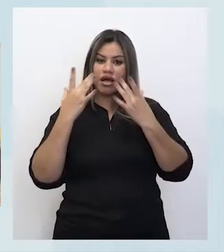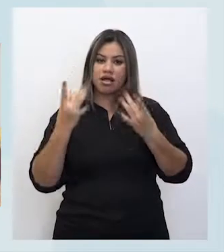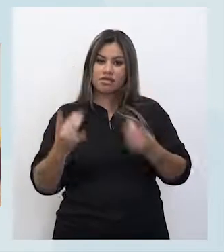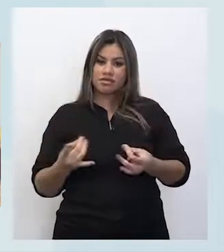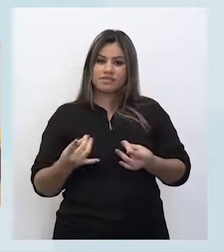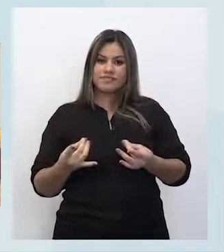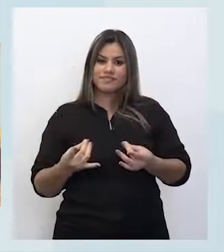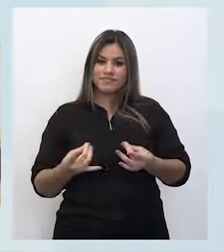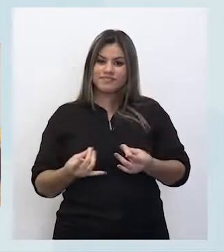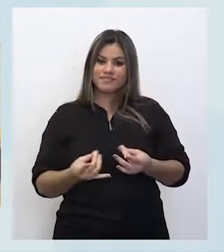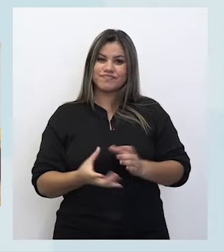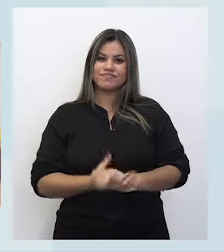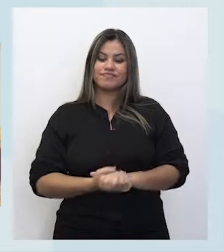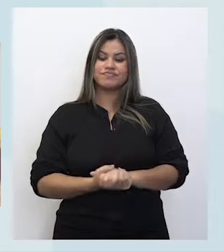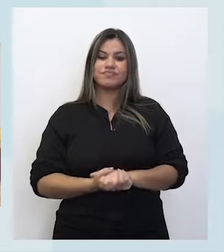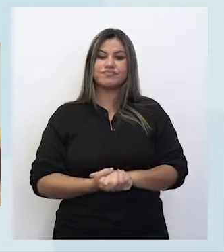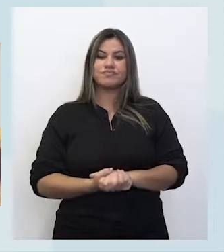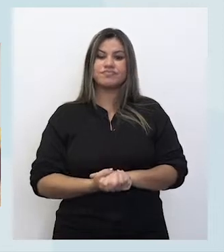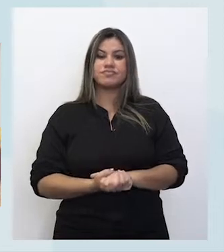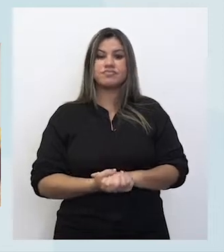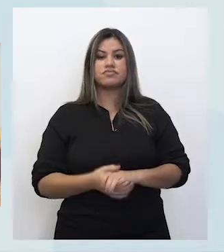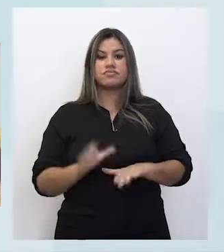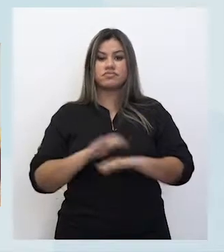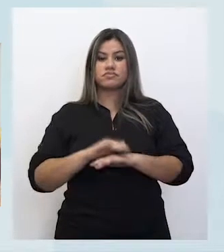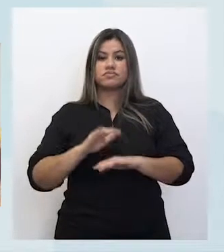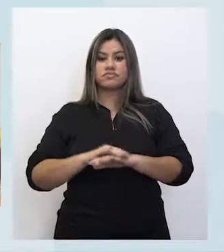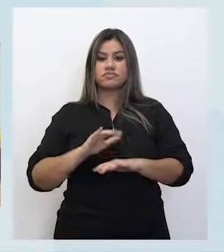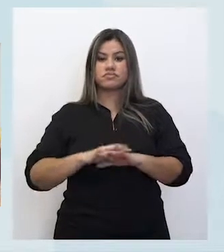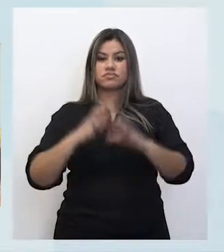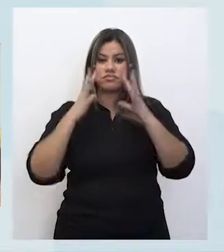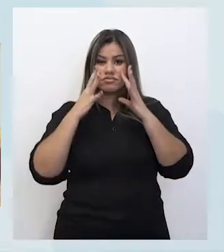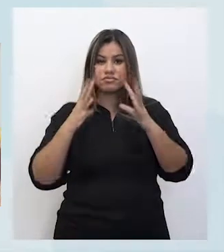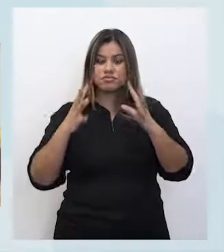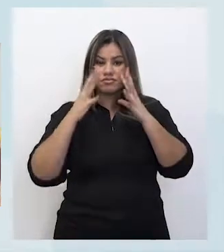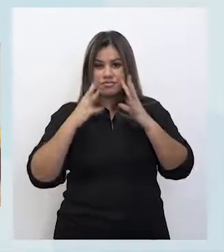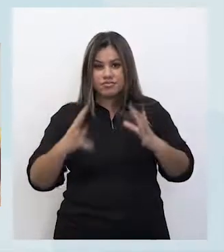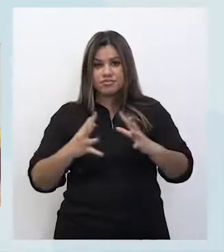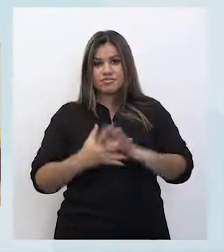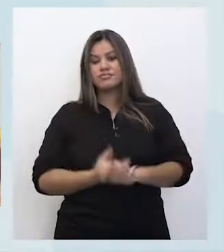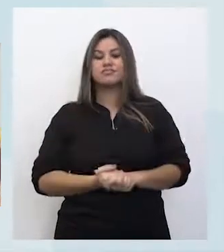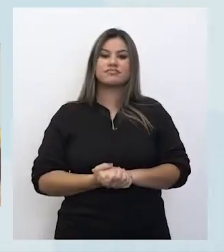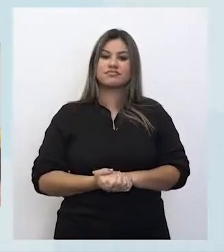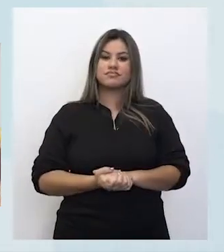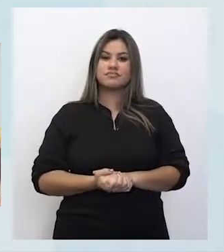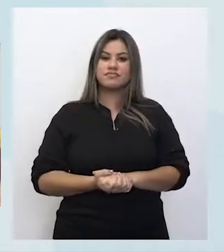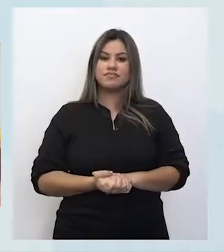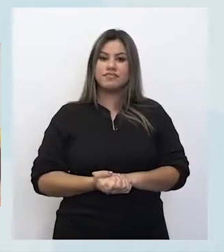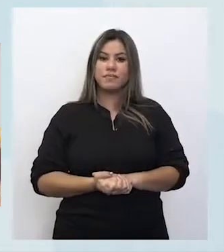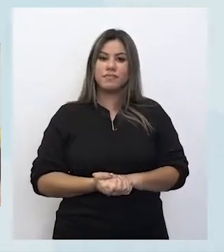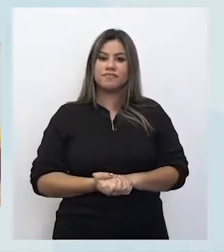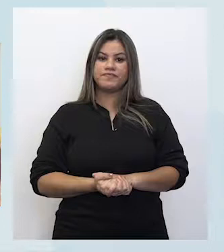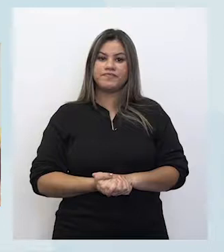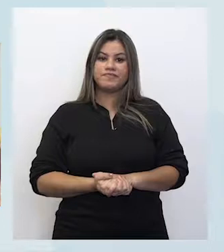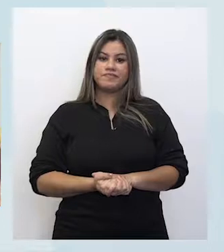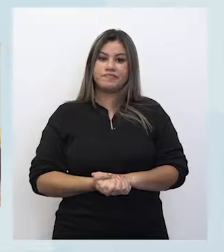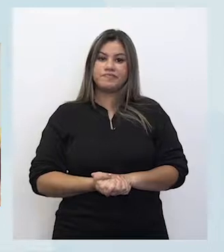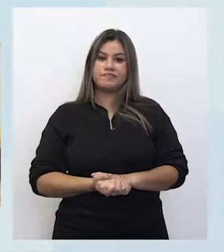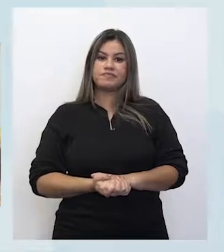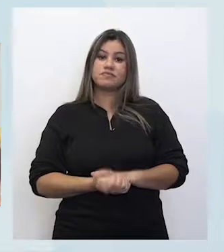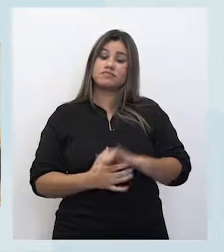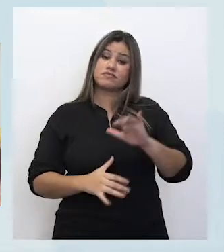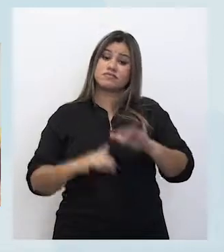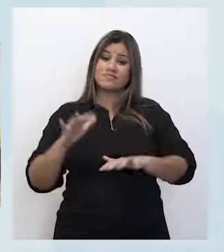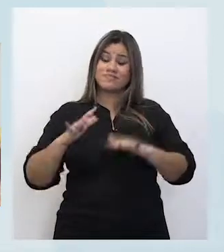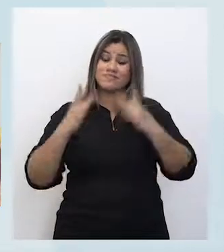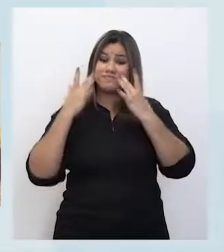bastante atenção. E aí exercessem a escuta ativa, a escuta atenta. Nem sempre a gente